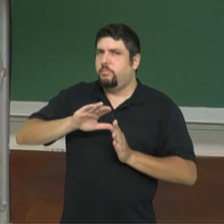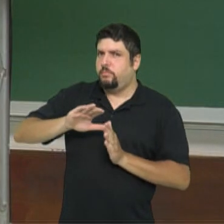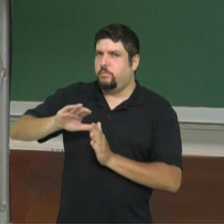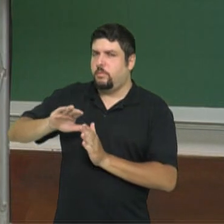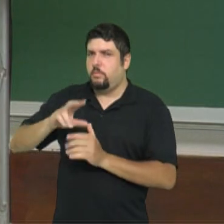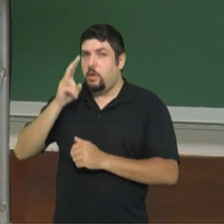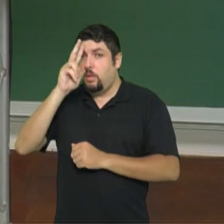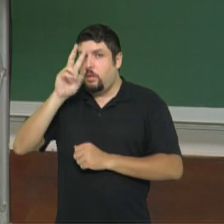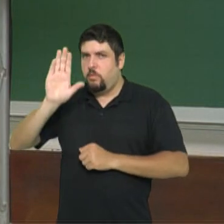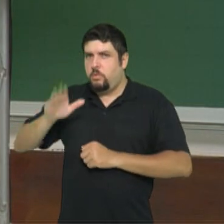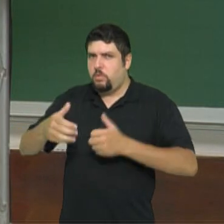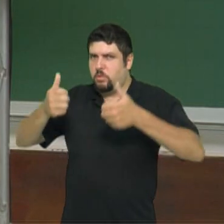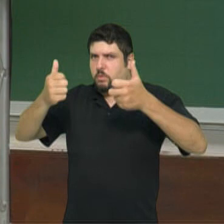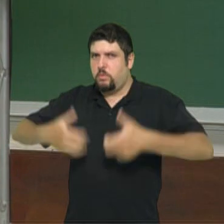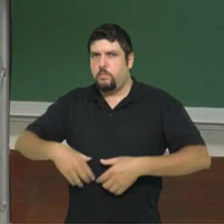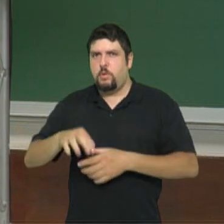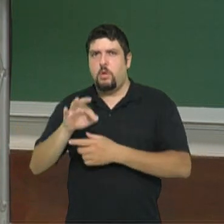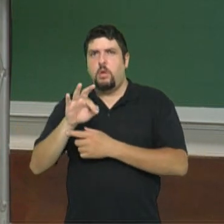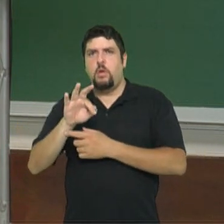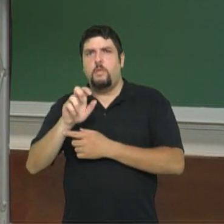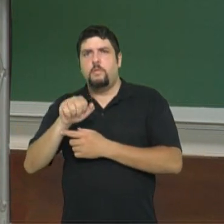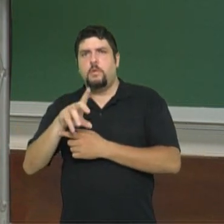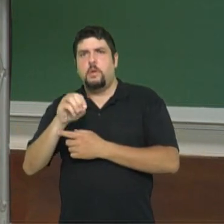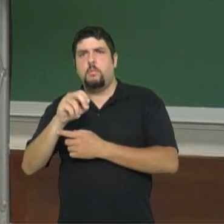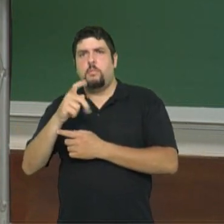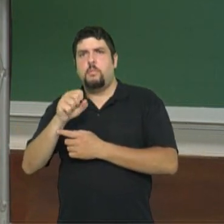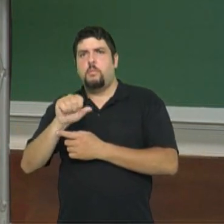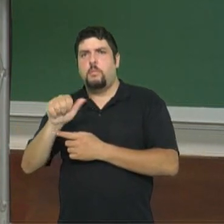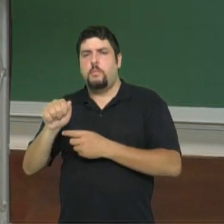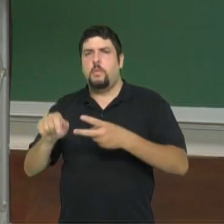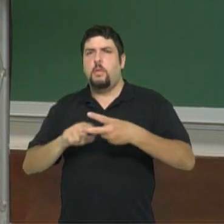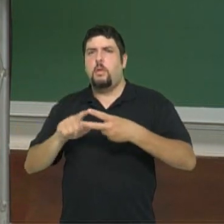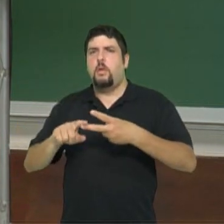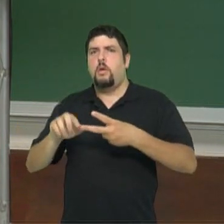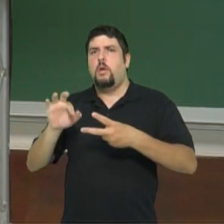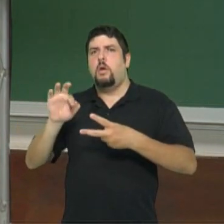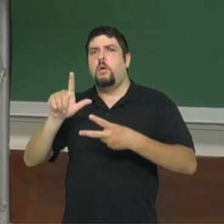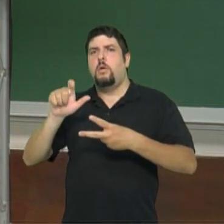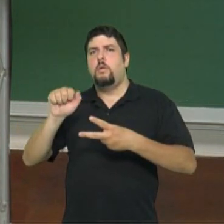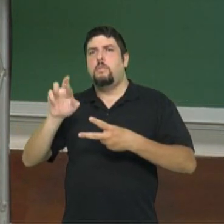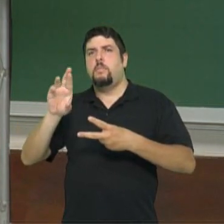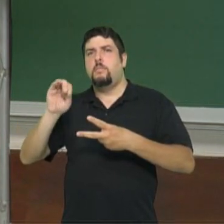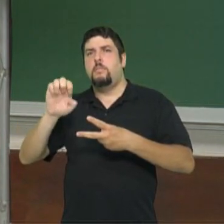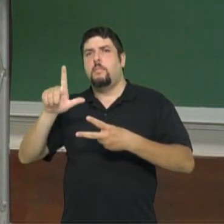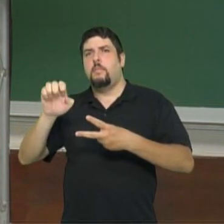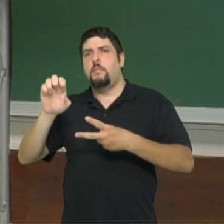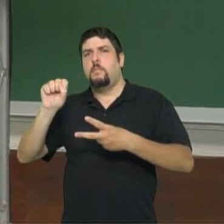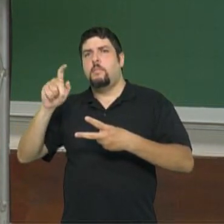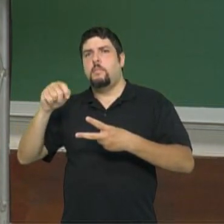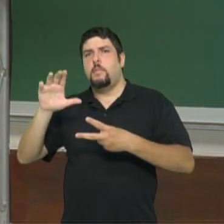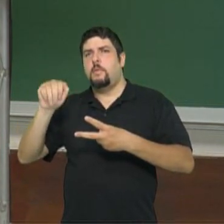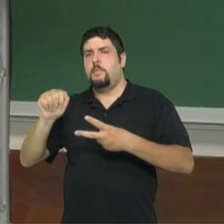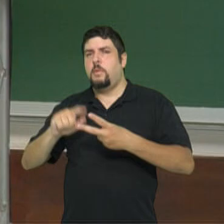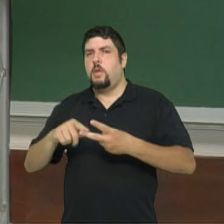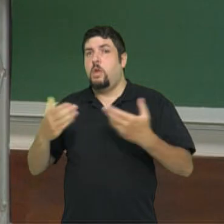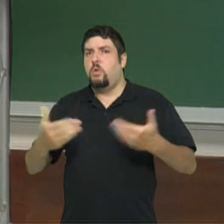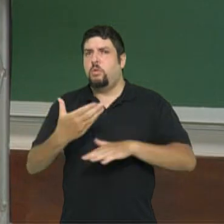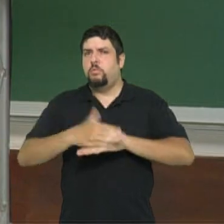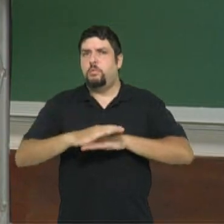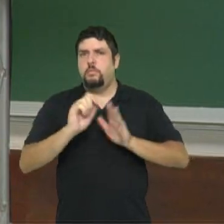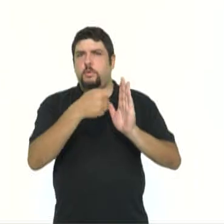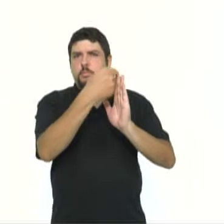do Fernando Pessoa, Flor Bela Espanca e hoje vamos de redação do Enem, o que vocês acham? Vamos lá